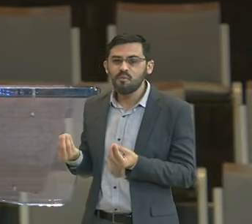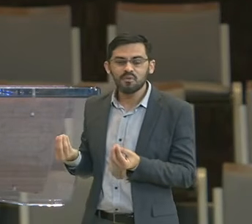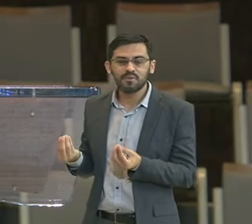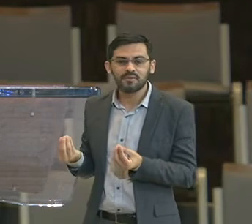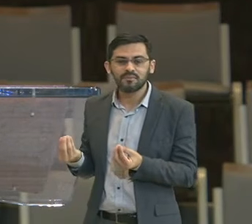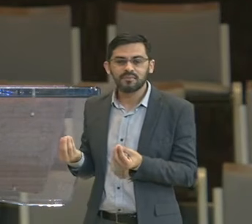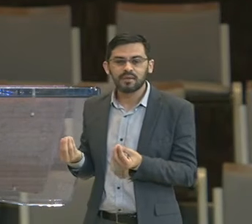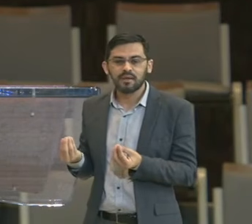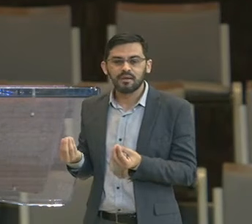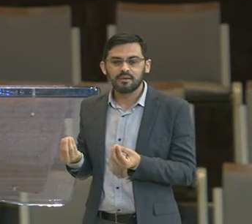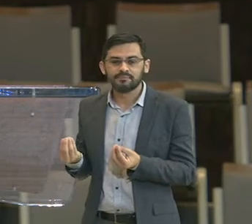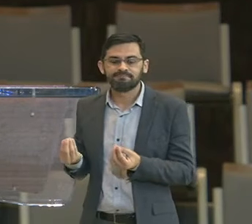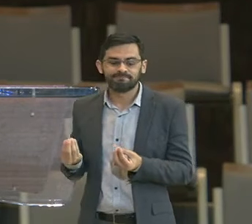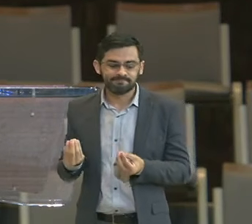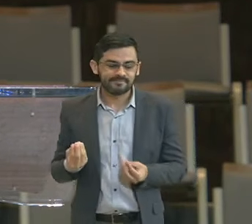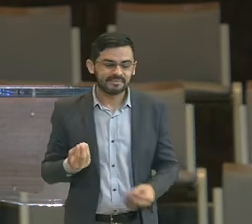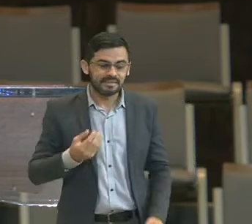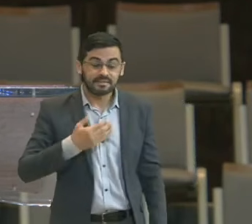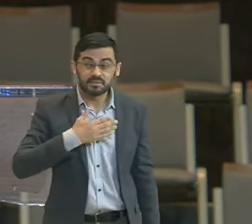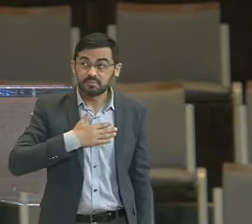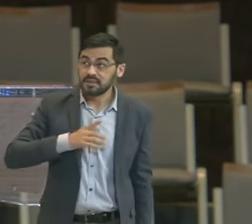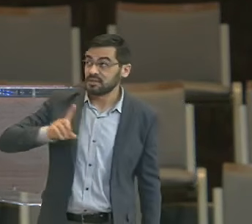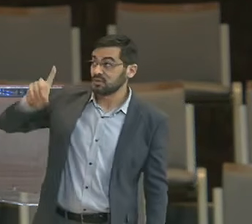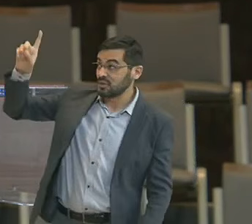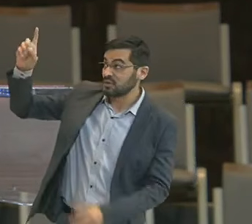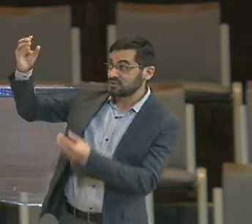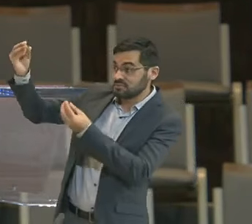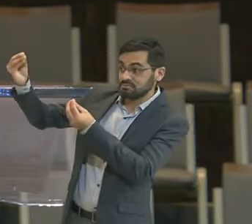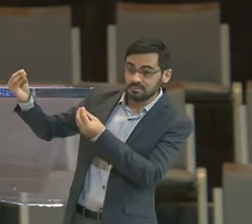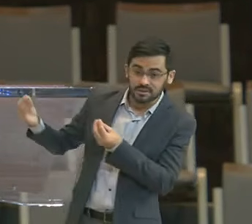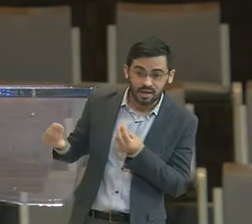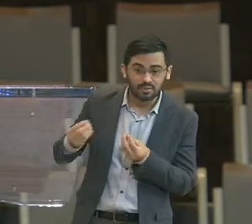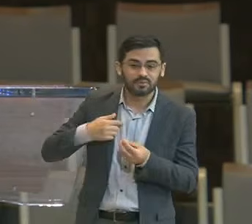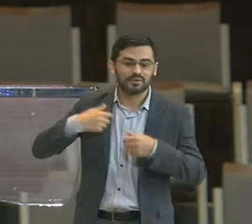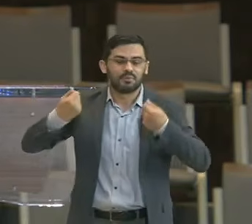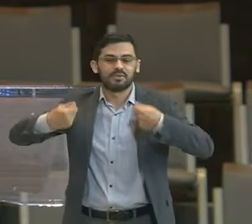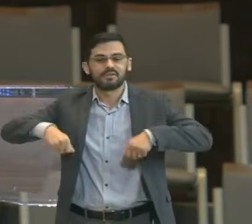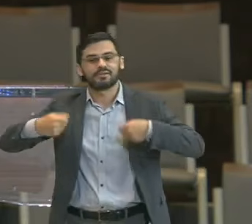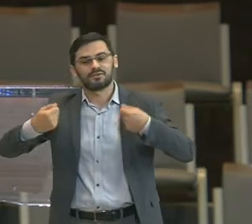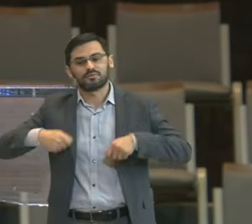E ela olhou e disse assim, o meu Deus manda cerejas pelo correio.